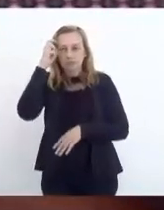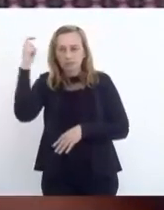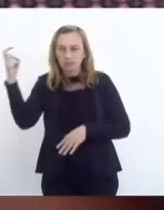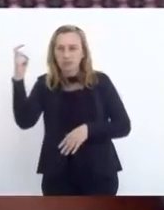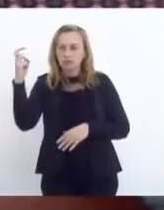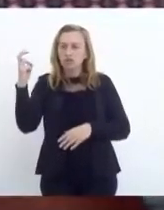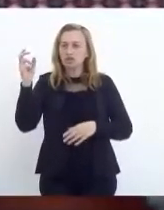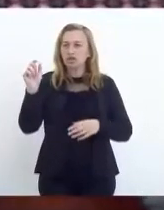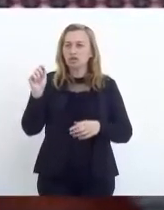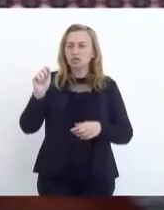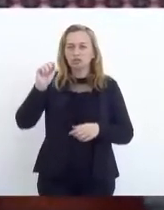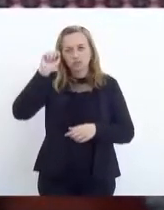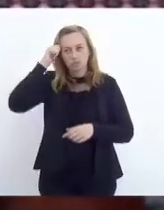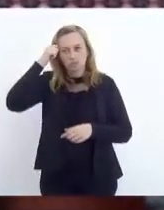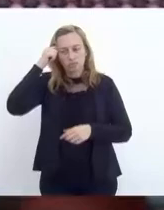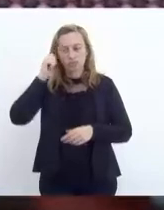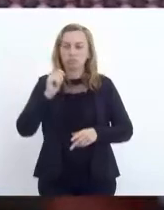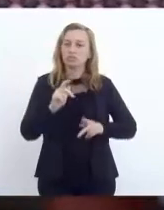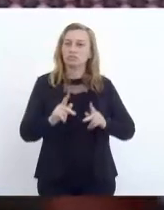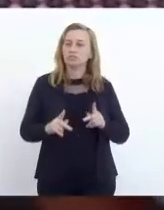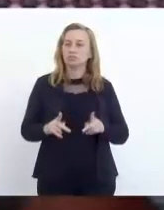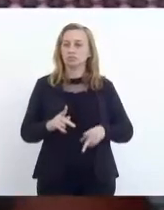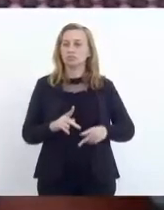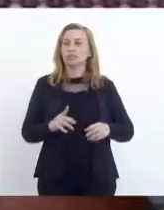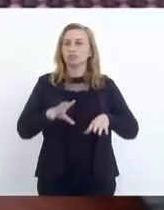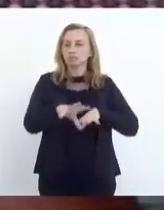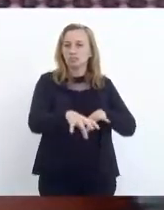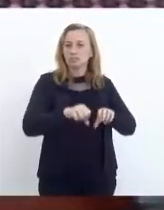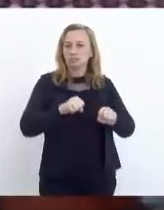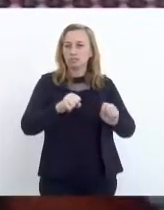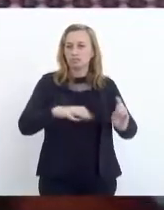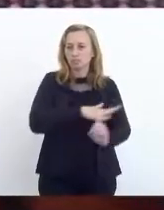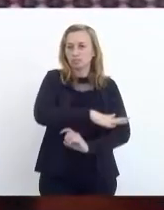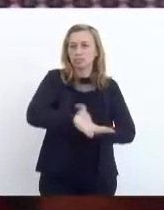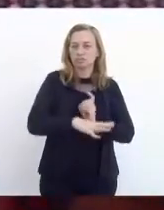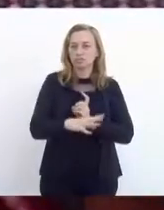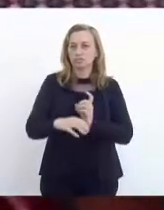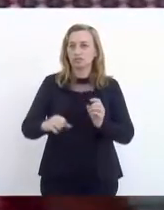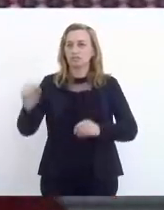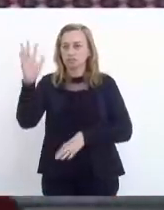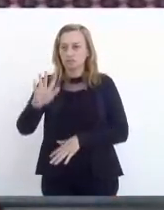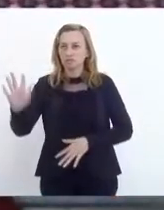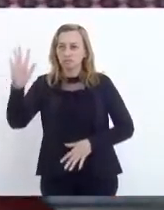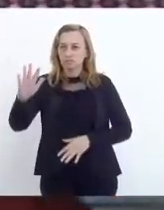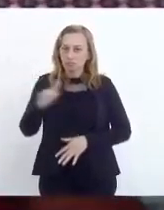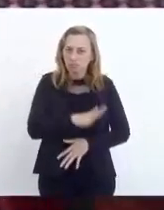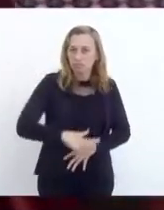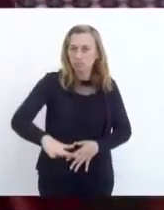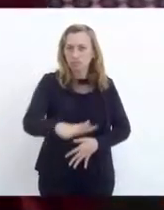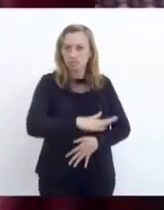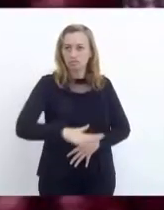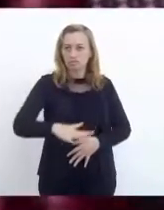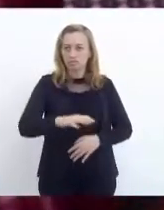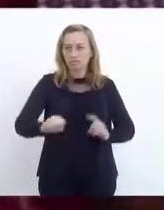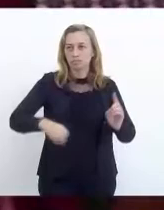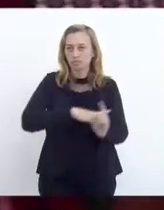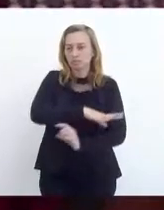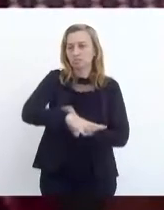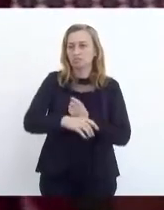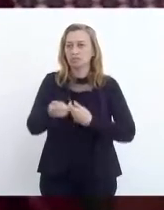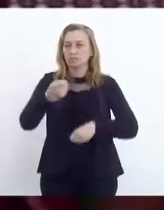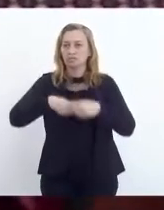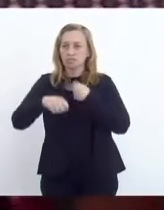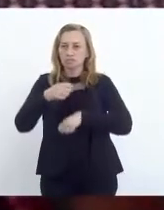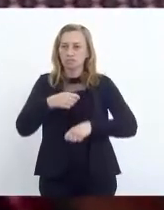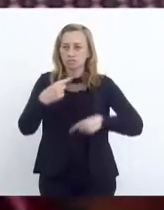brasileira, resgatando a sua participação na formação da sociedade nacional nas áreas sociais, econômicas e políticas, social,